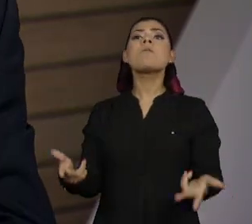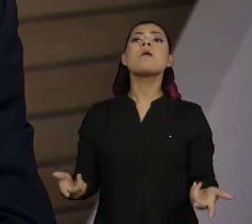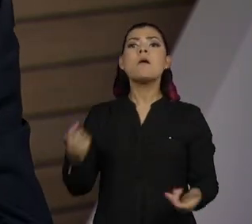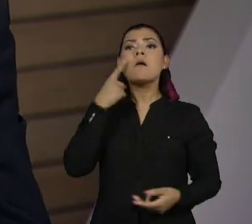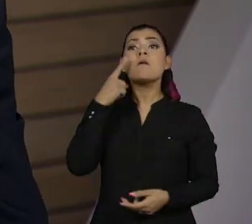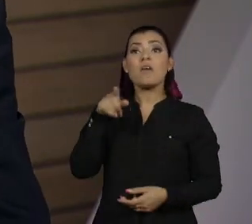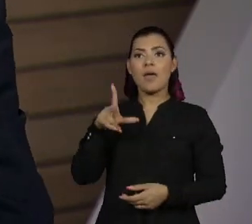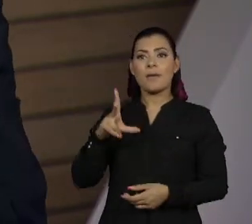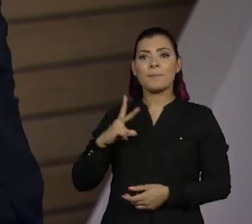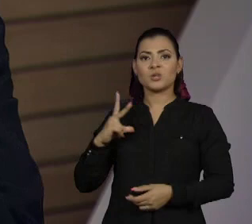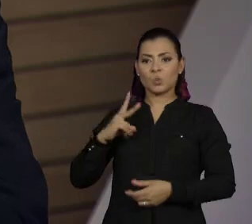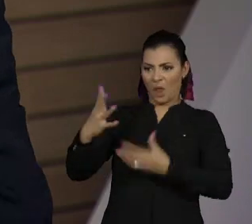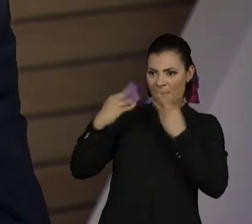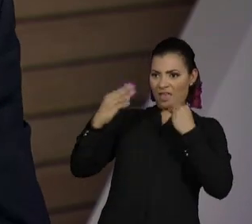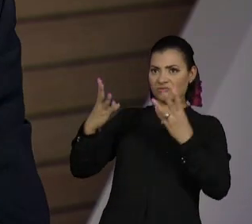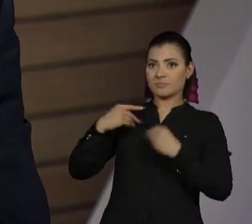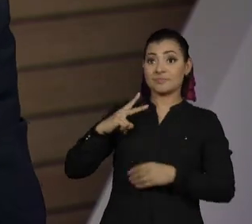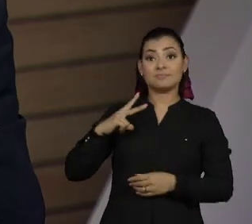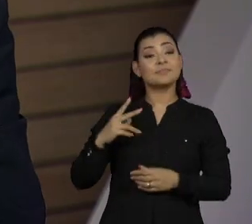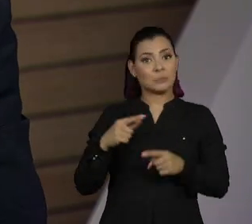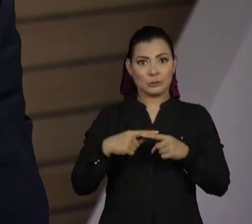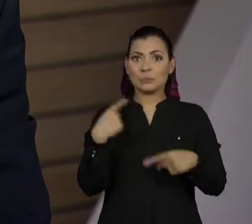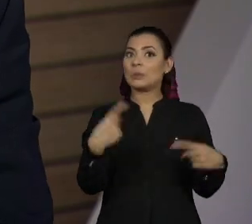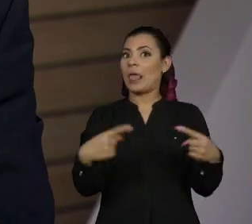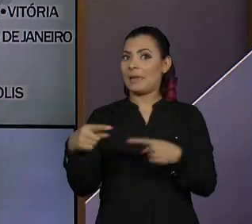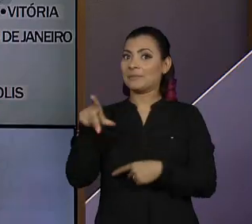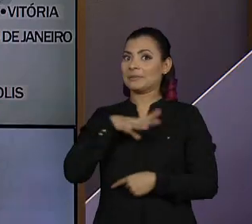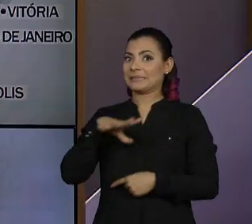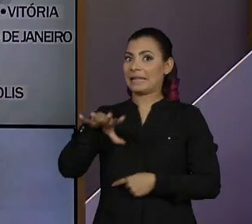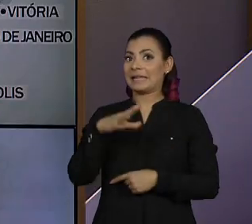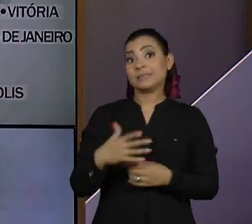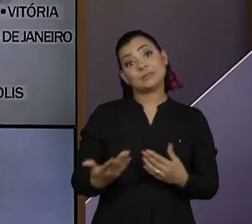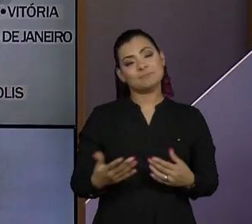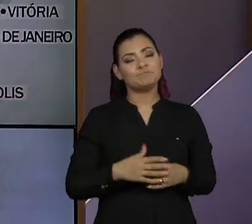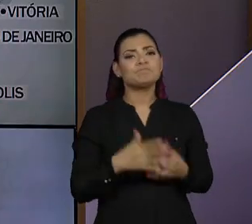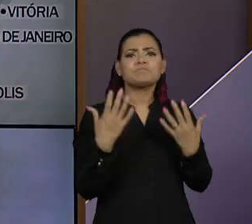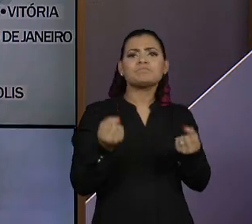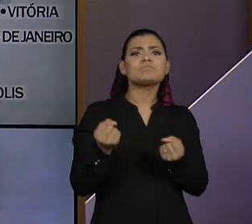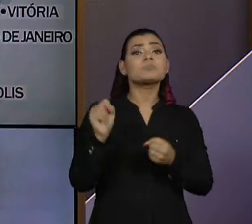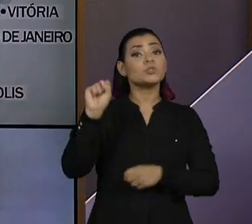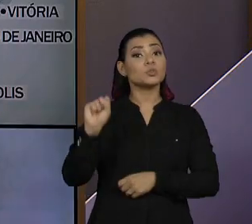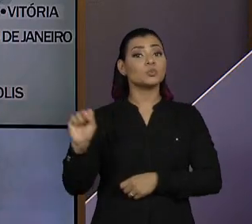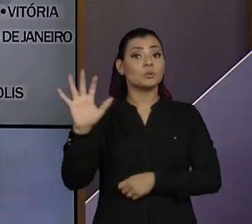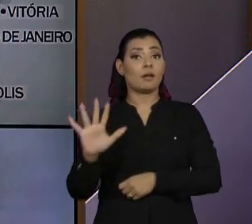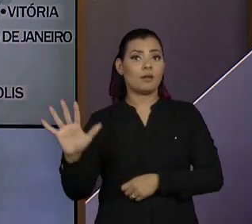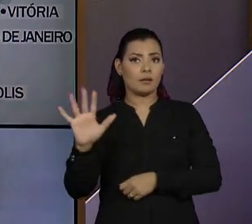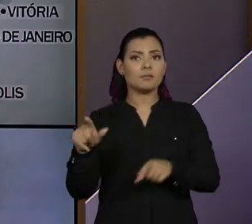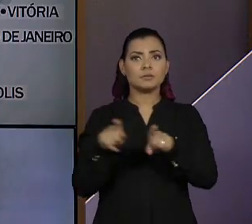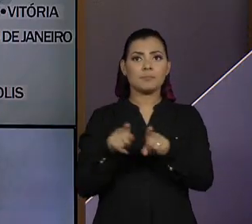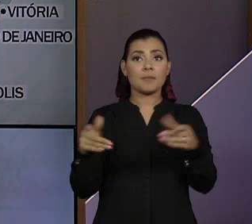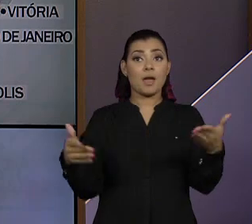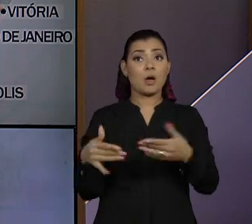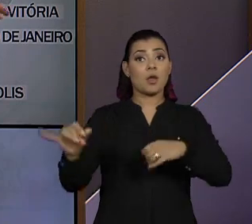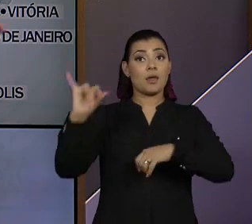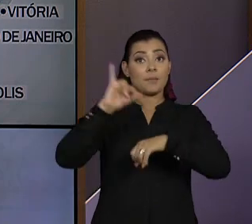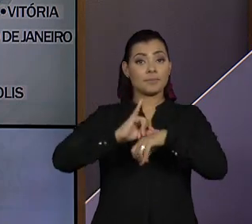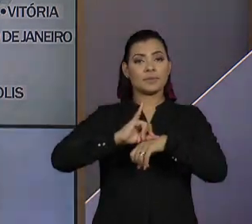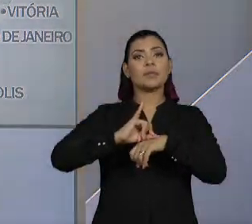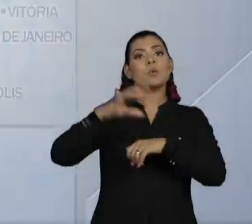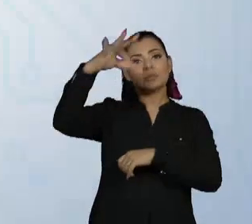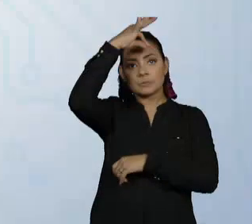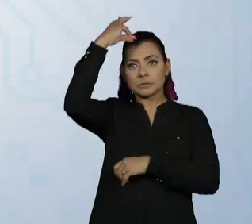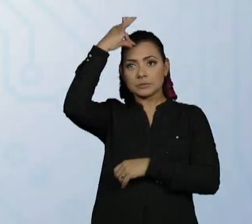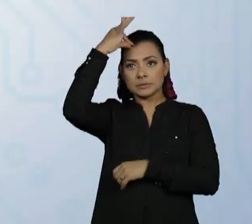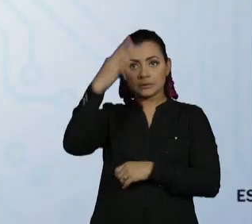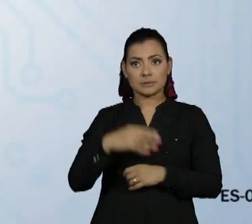invasão de privacidade, então também é um candidato polêmico lá na cidade. Vamos agora para a região sudeste, a situação na capital do Espírito